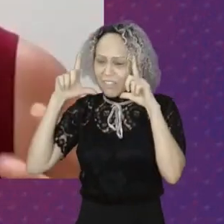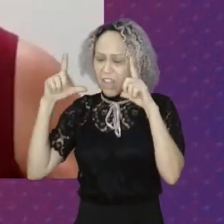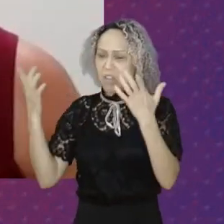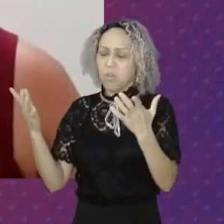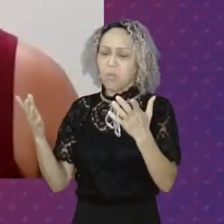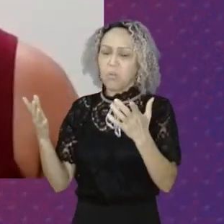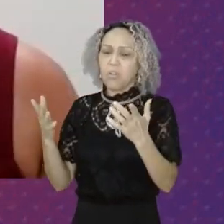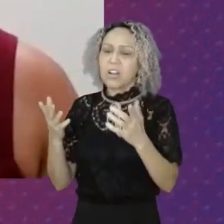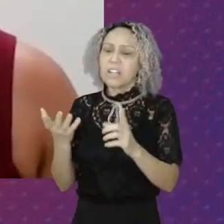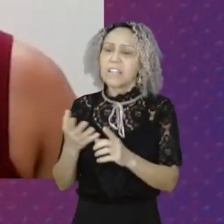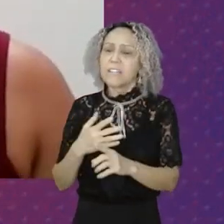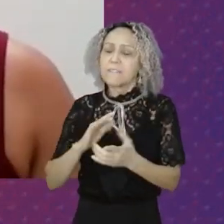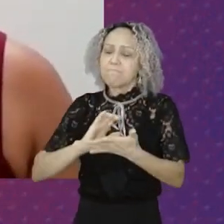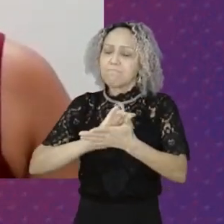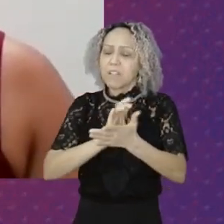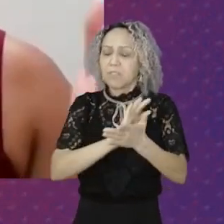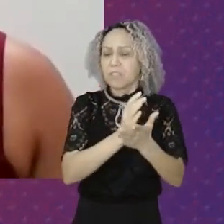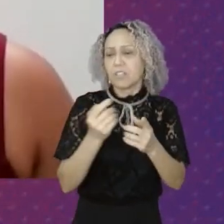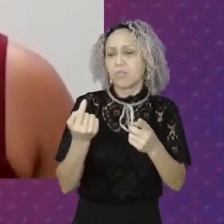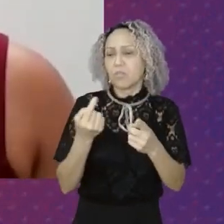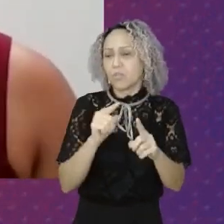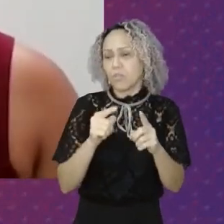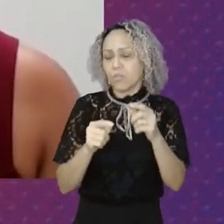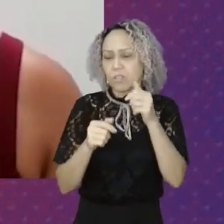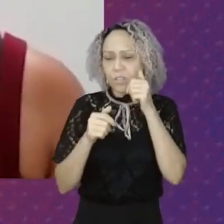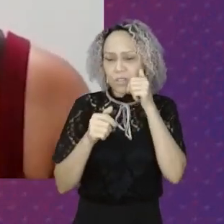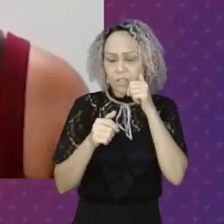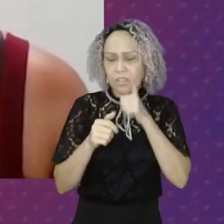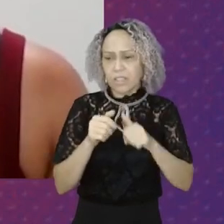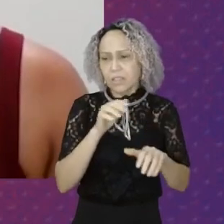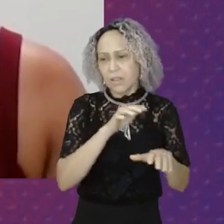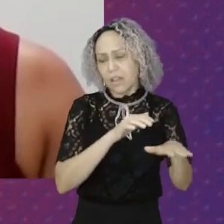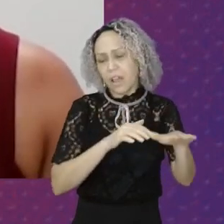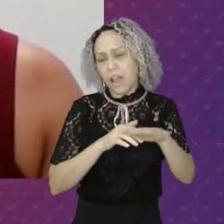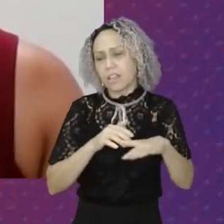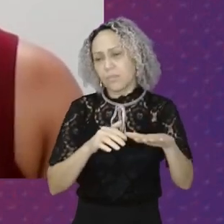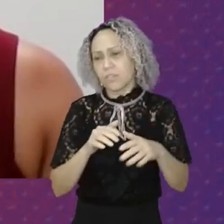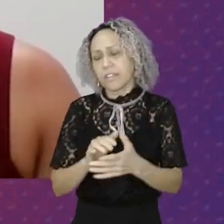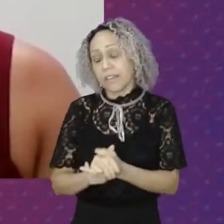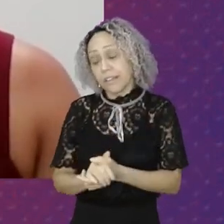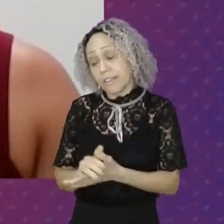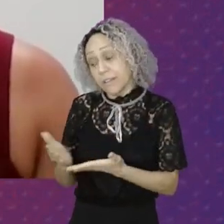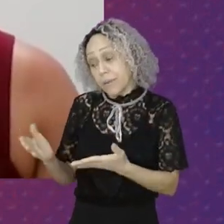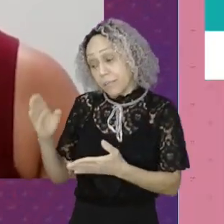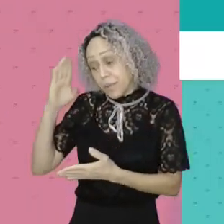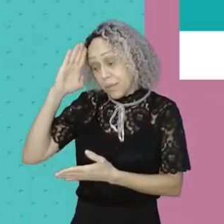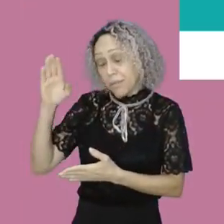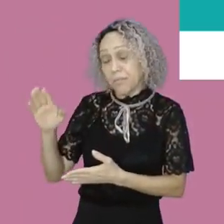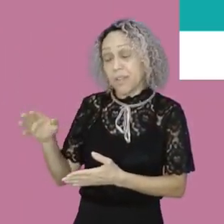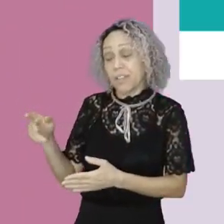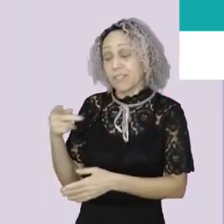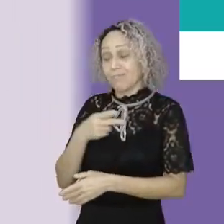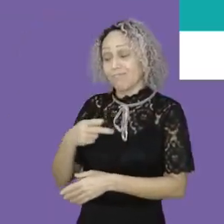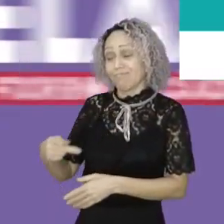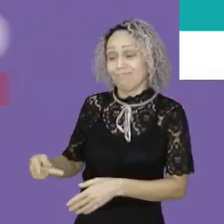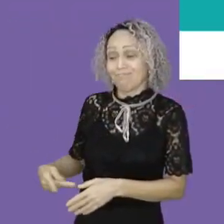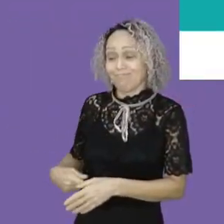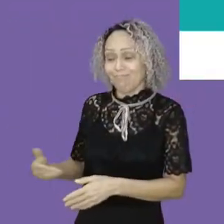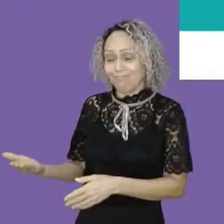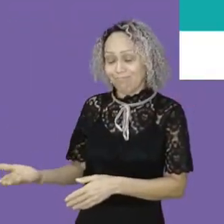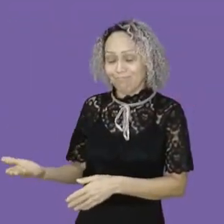como porta-voz principal a pessoa que estava ocupando a cadeira de presidente da República na